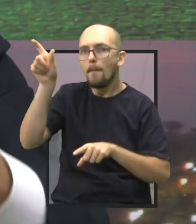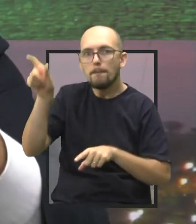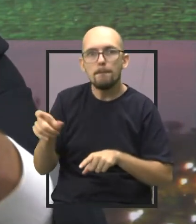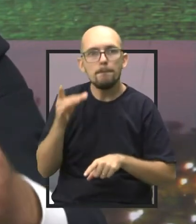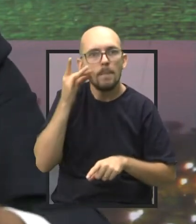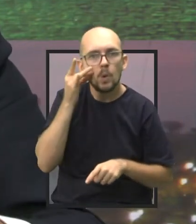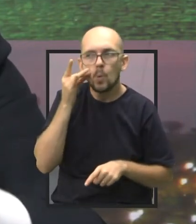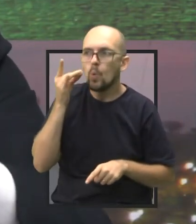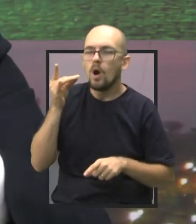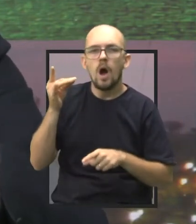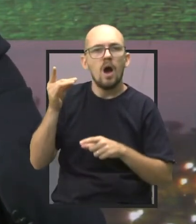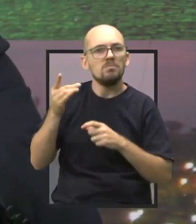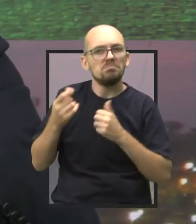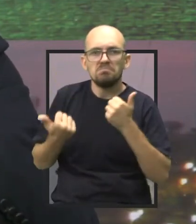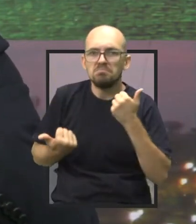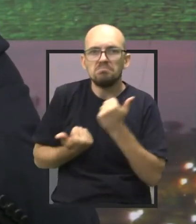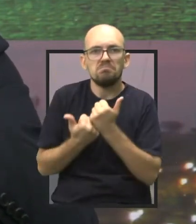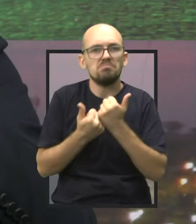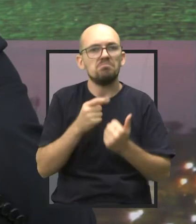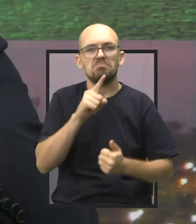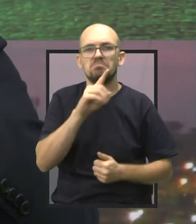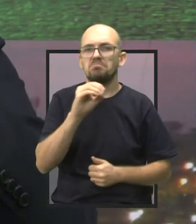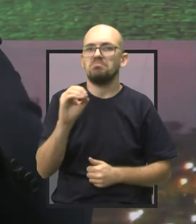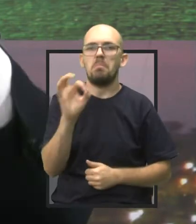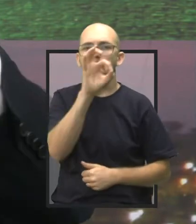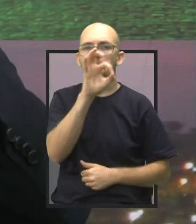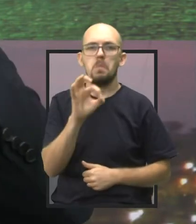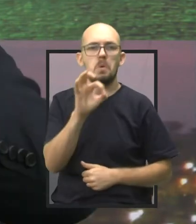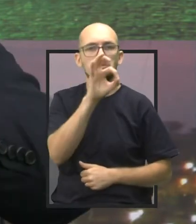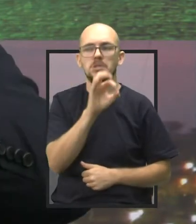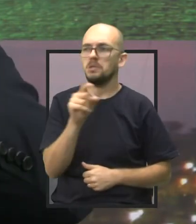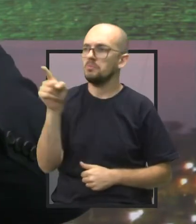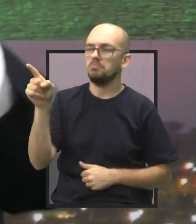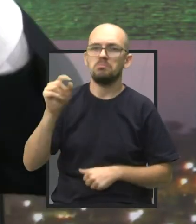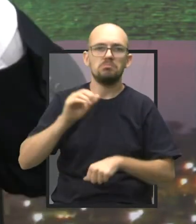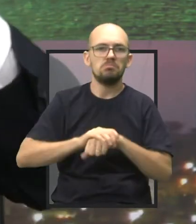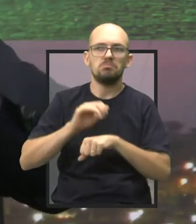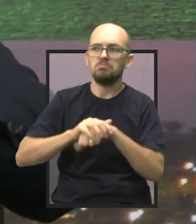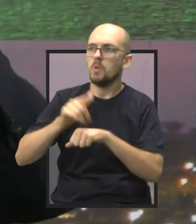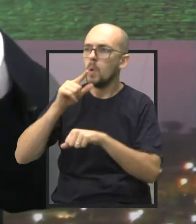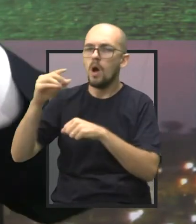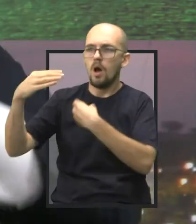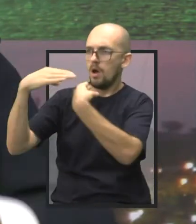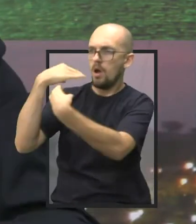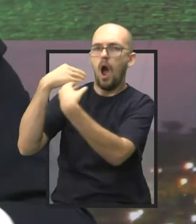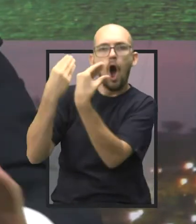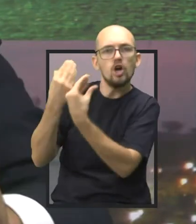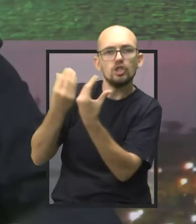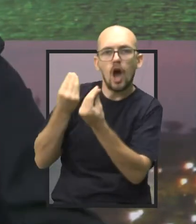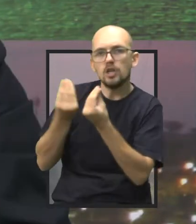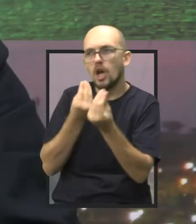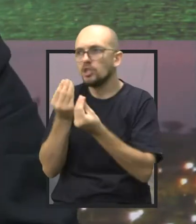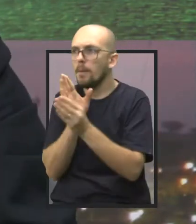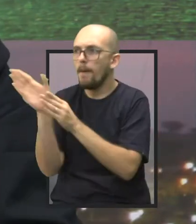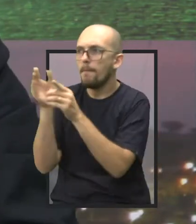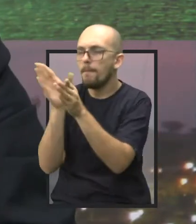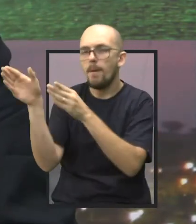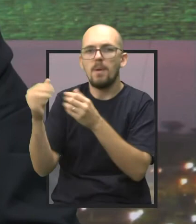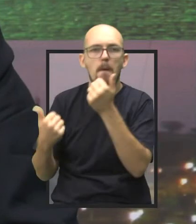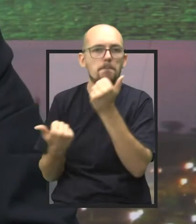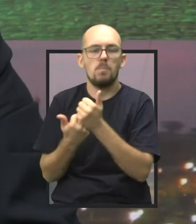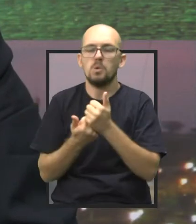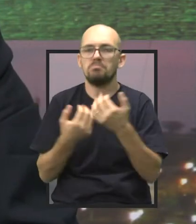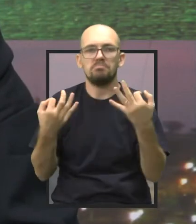deu total e mais de 100% de apoio com relação a isso, né,